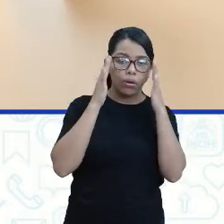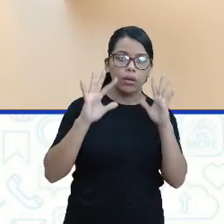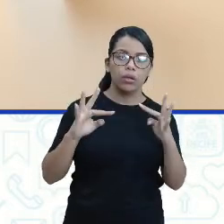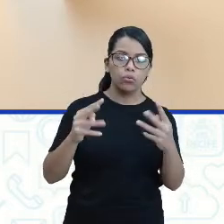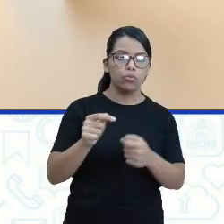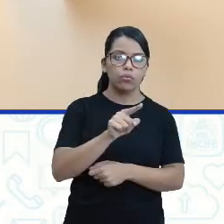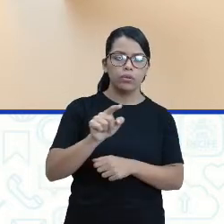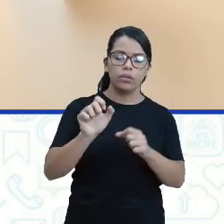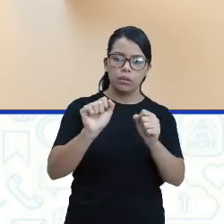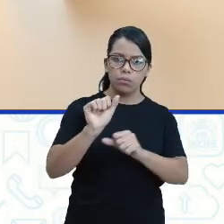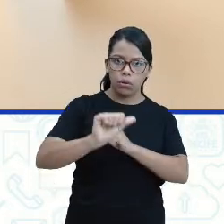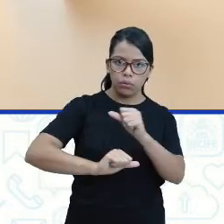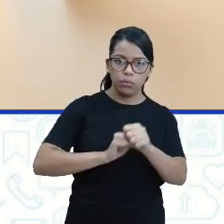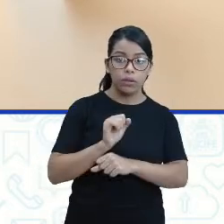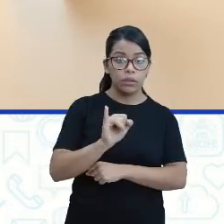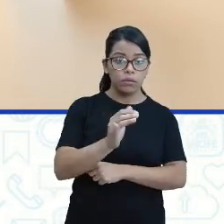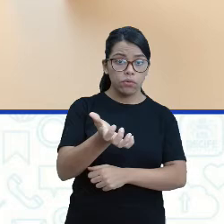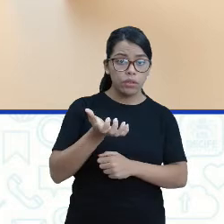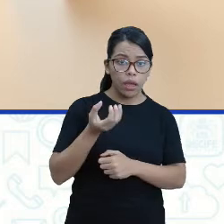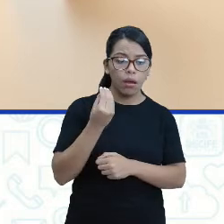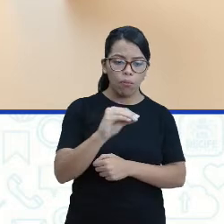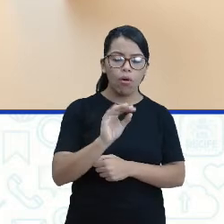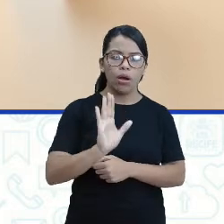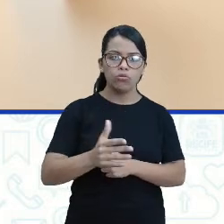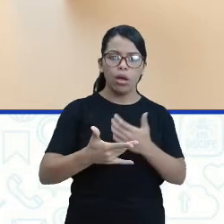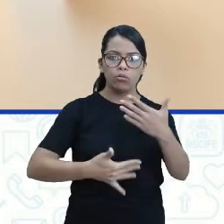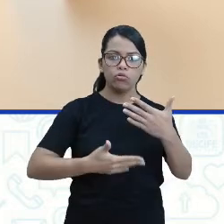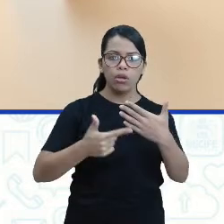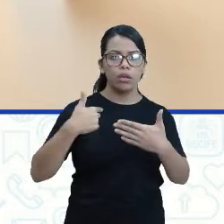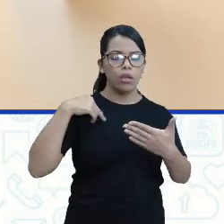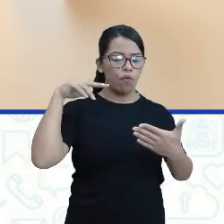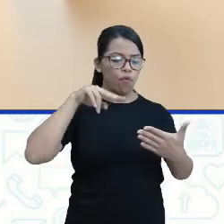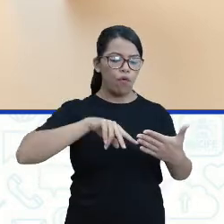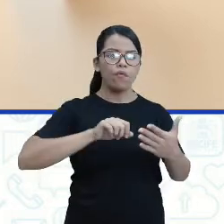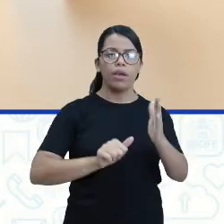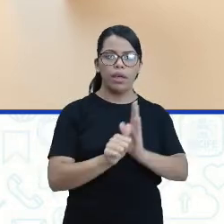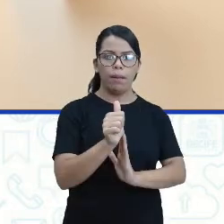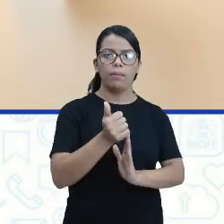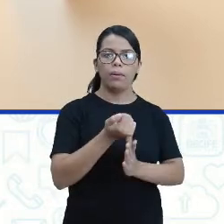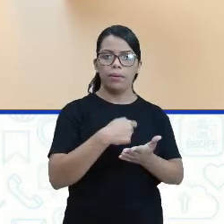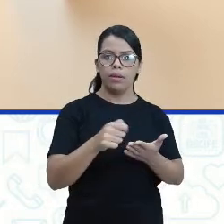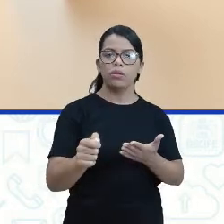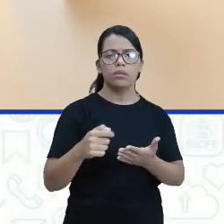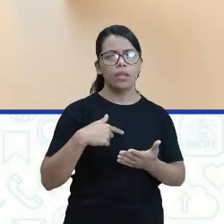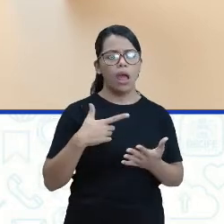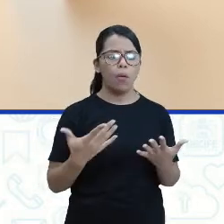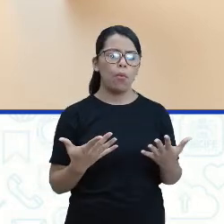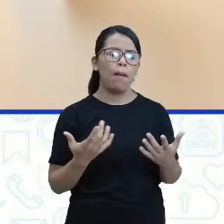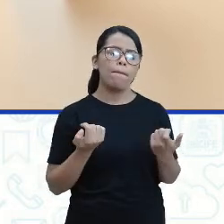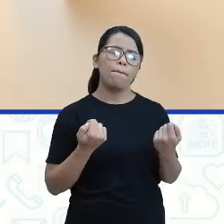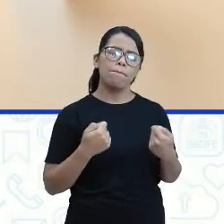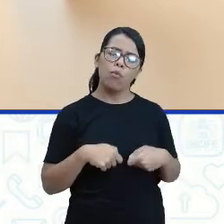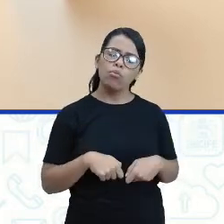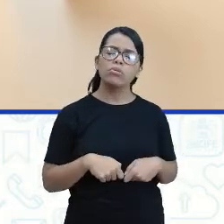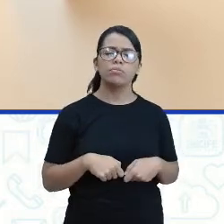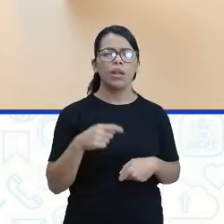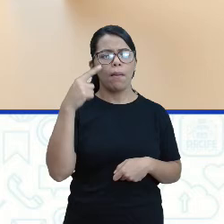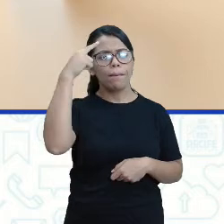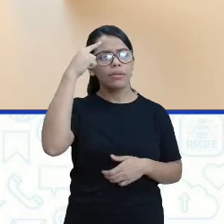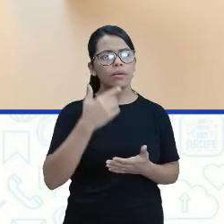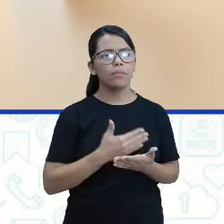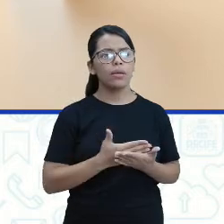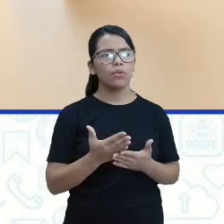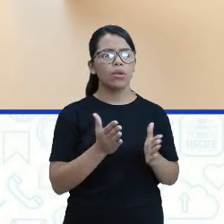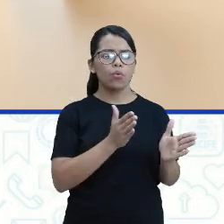Caso vocês queiram colocar aqui no chat, eu já vou ver que essa primeira escrita de vocês são hipóteses. É o pensamento inicial. Vocês podem, durante a